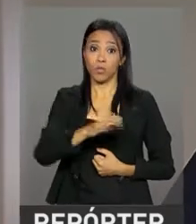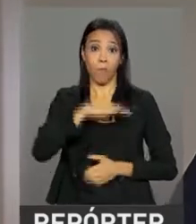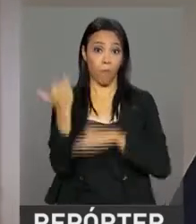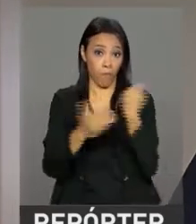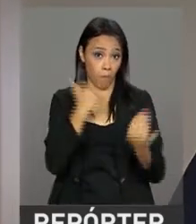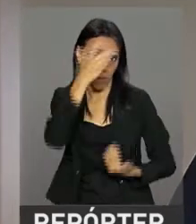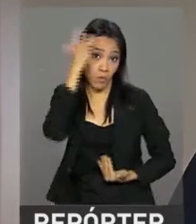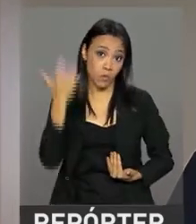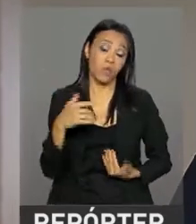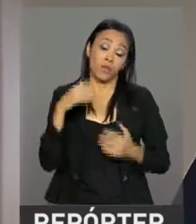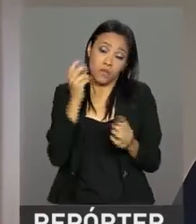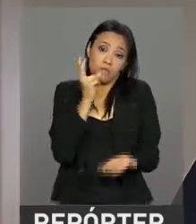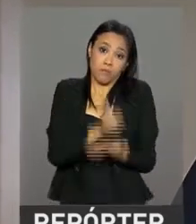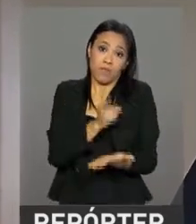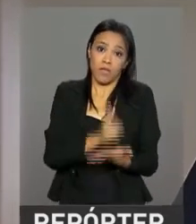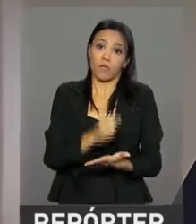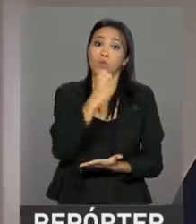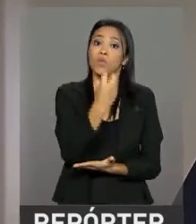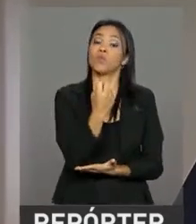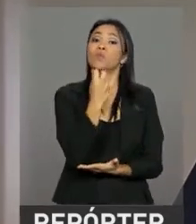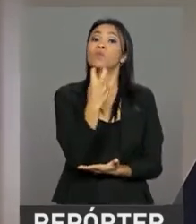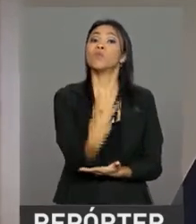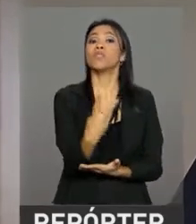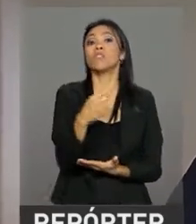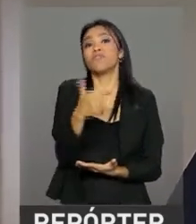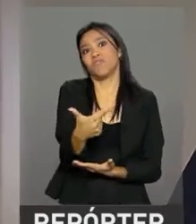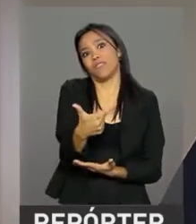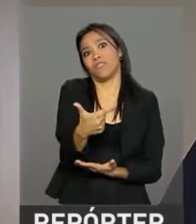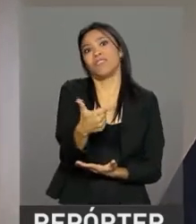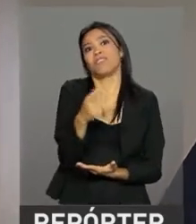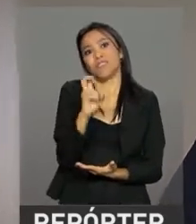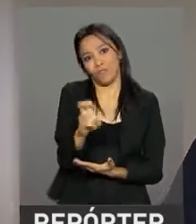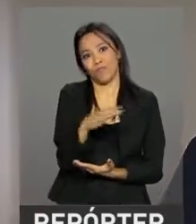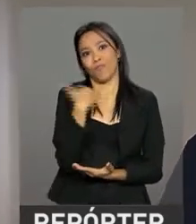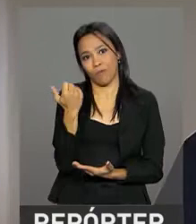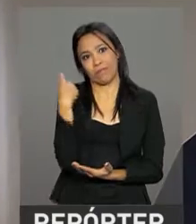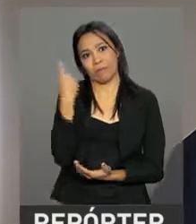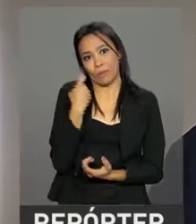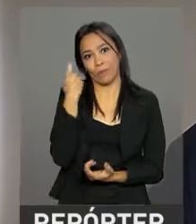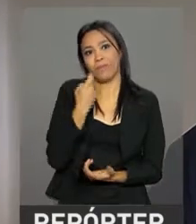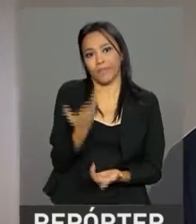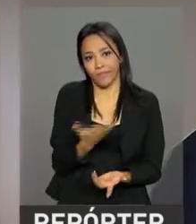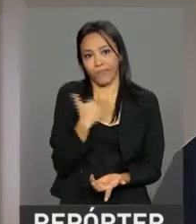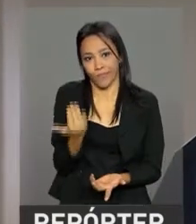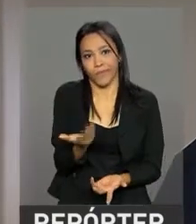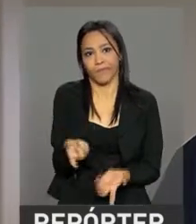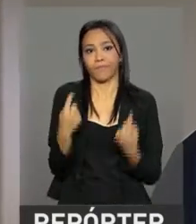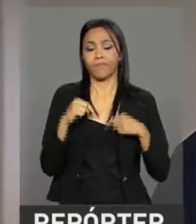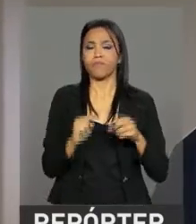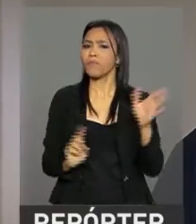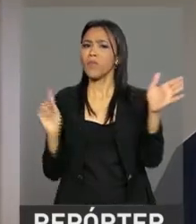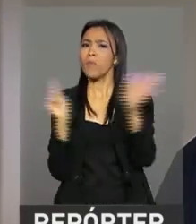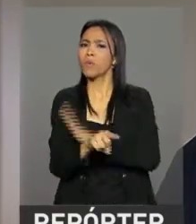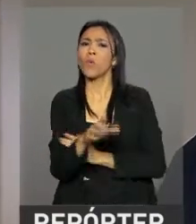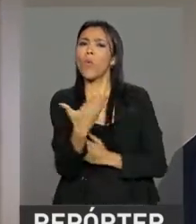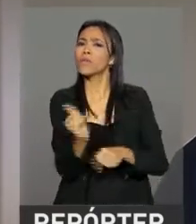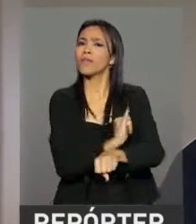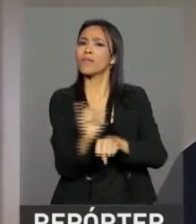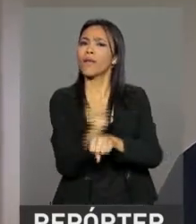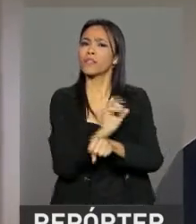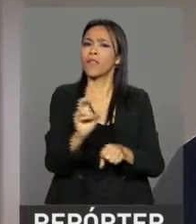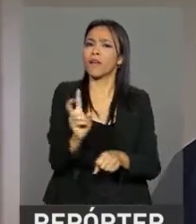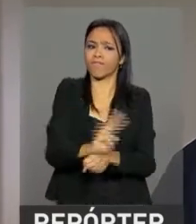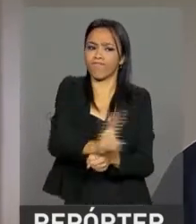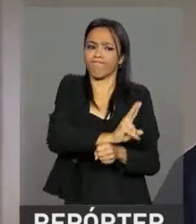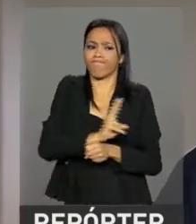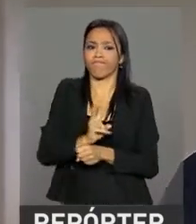assim, 2.700 acidentes e 225 mortos é uma quantidade ainda preocupante. Quais são os alvos da fiscalização deste ano?